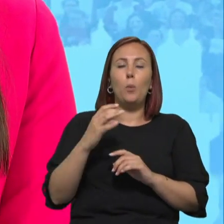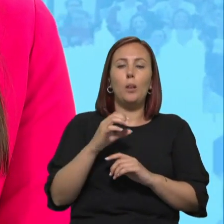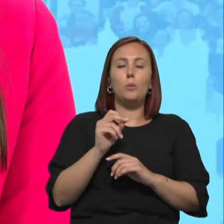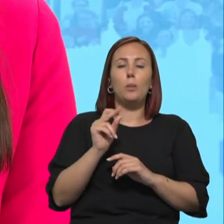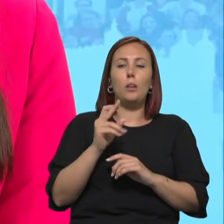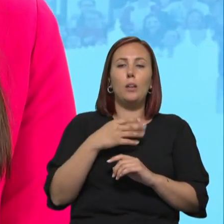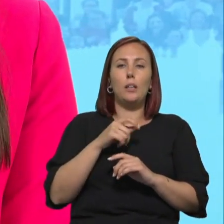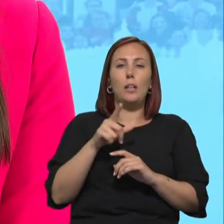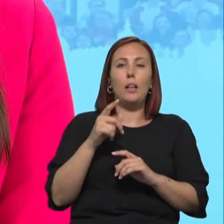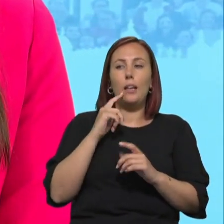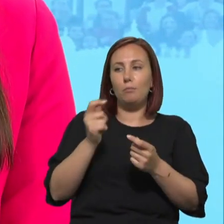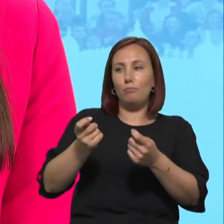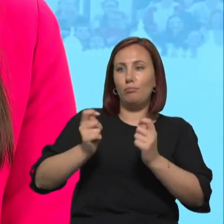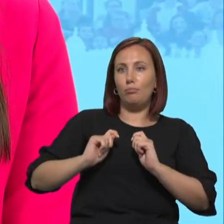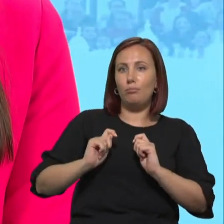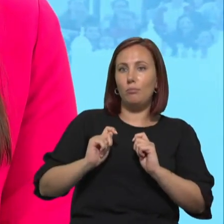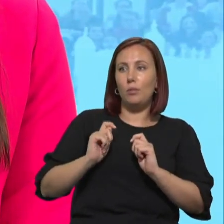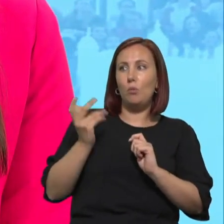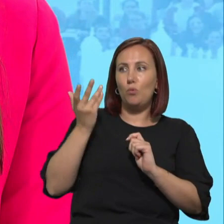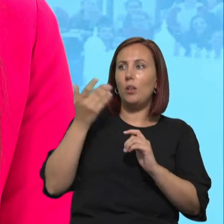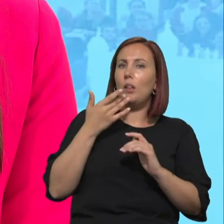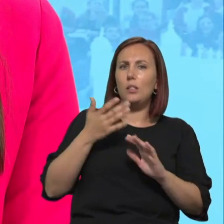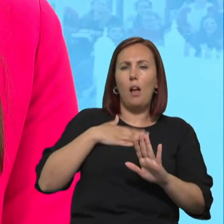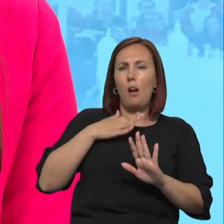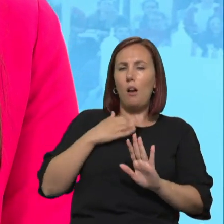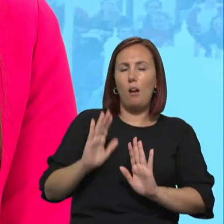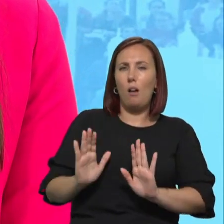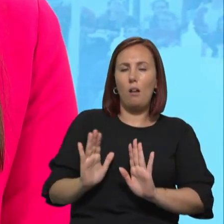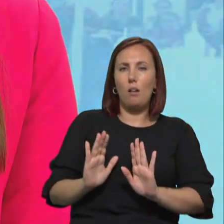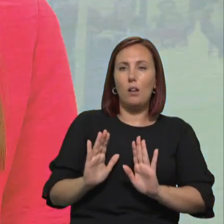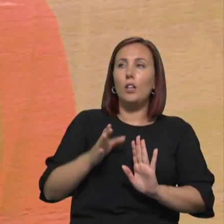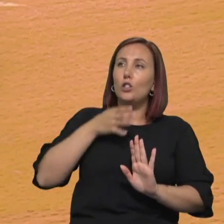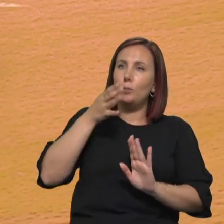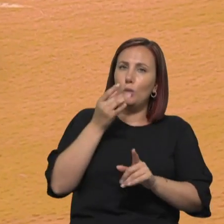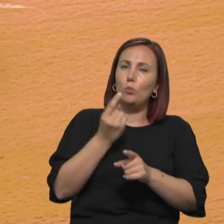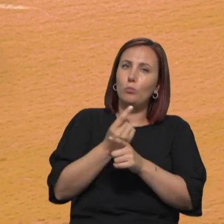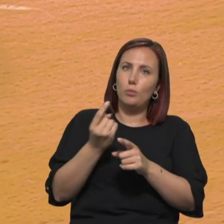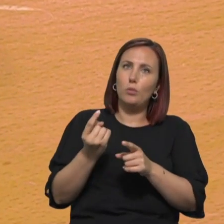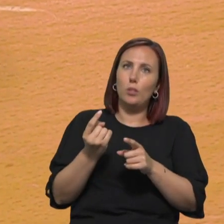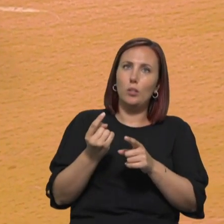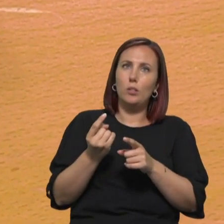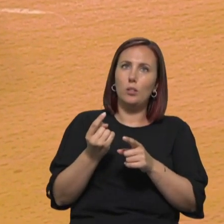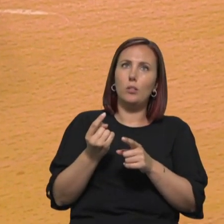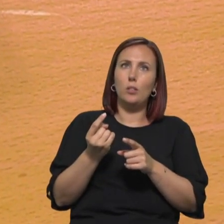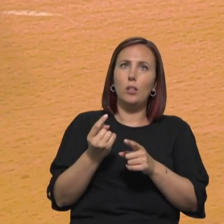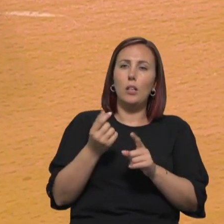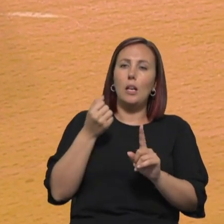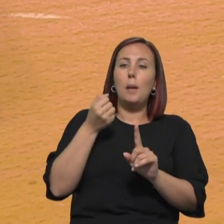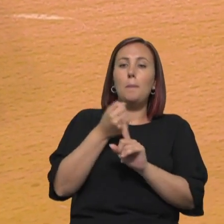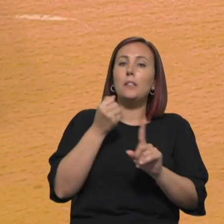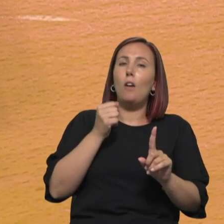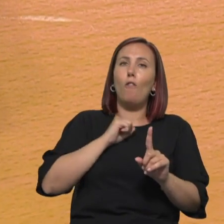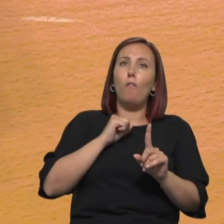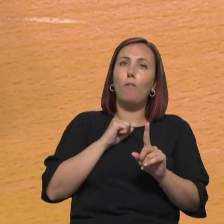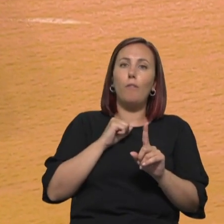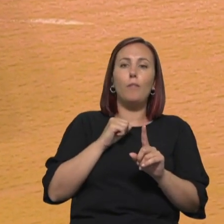cônego da Sé, ele não quis. Ele explicou ao cardeal que a missão dele era precisamente